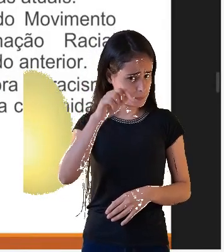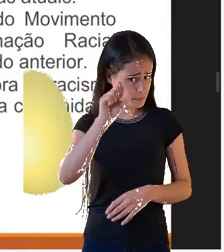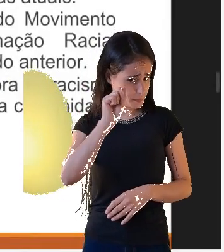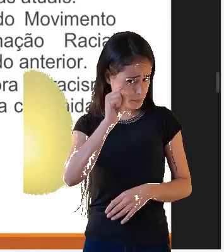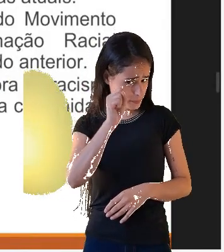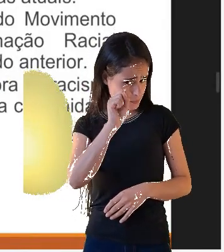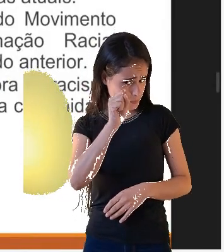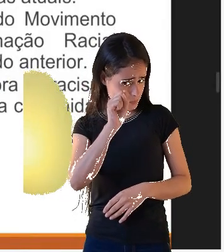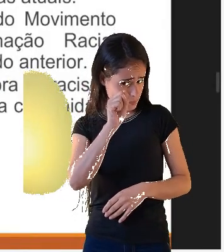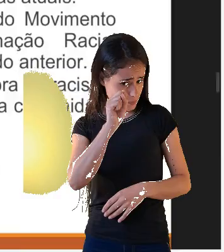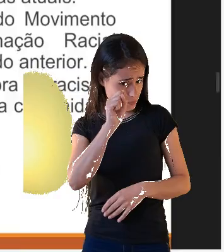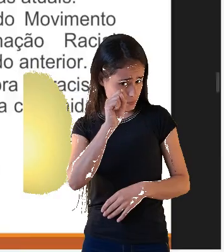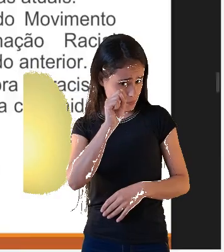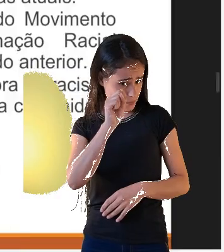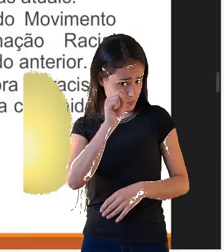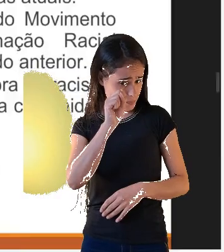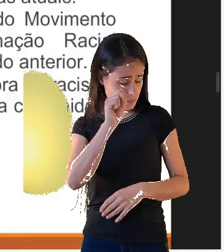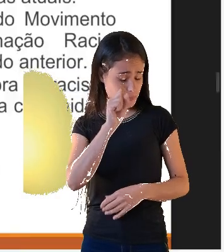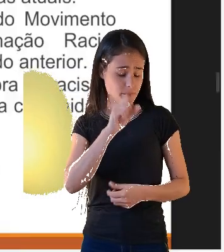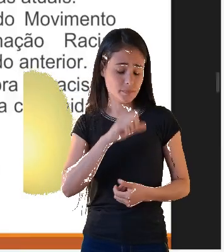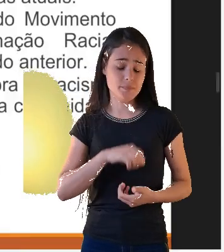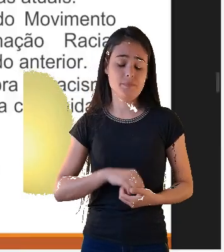né,